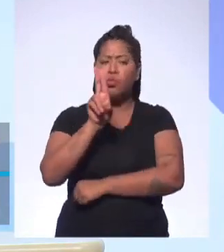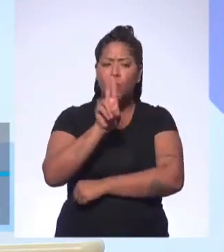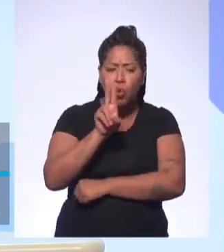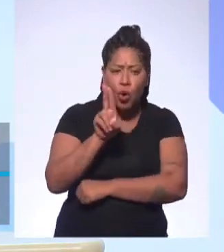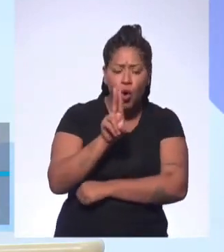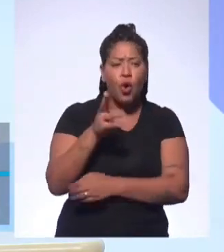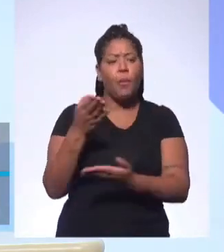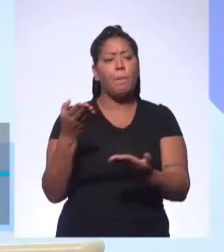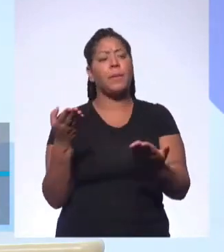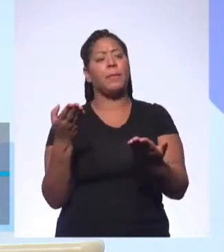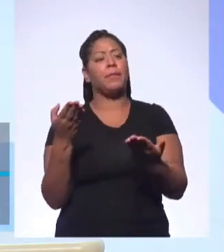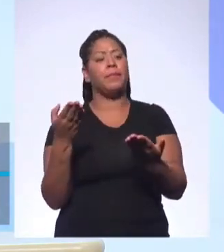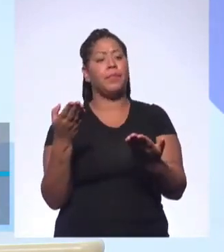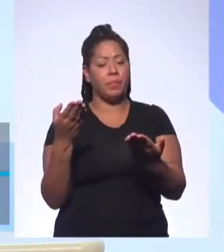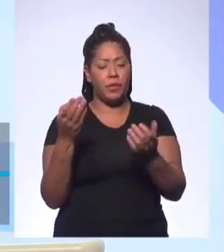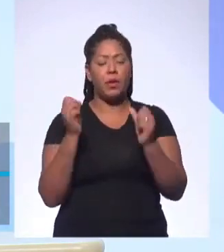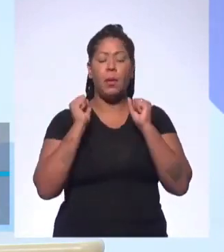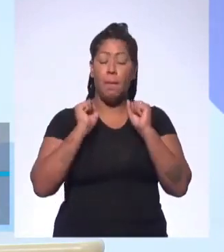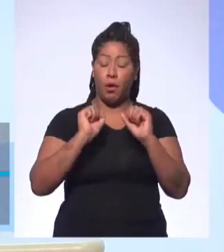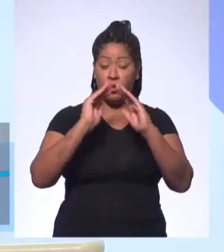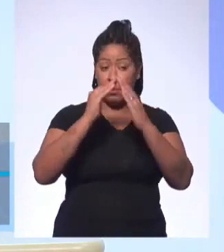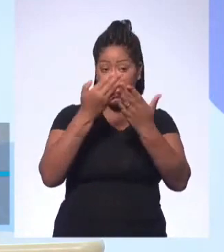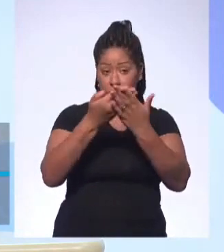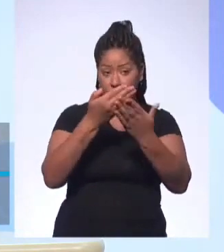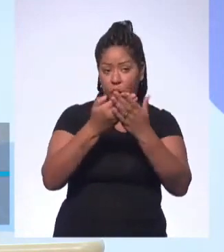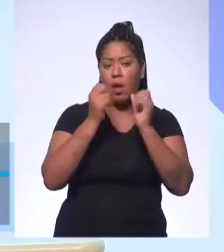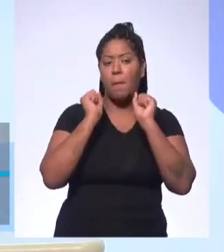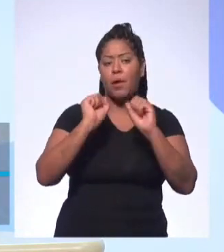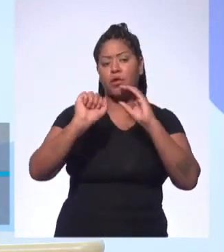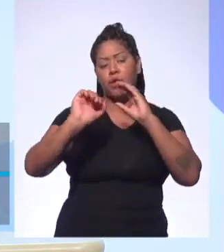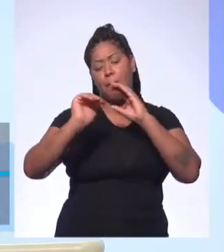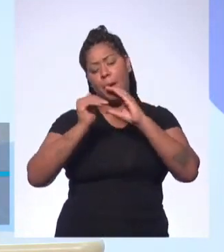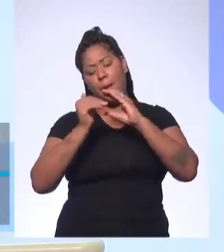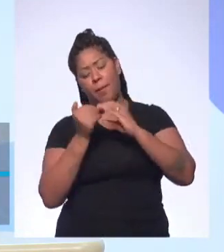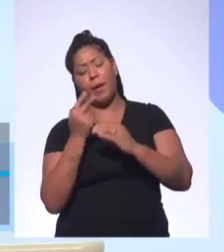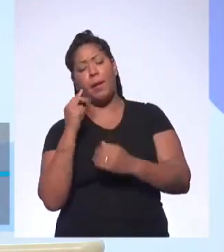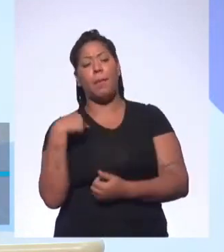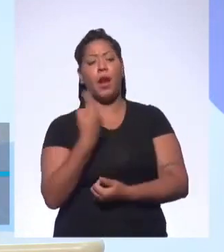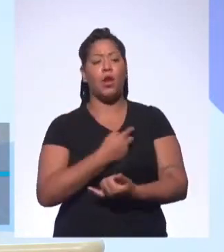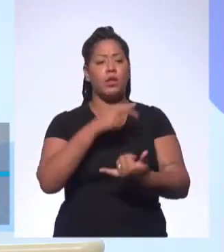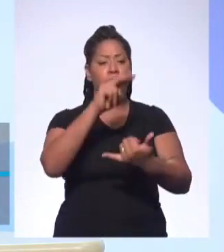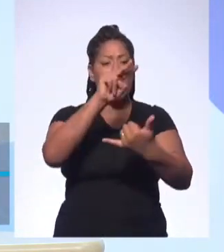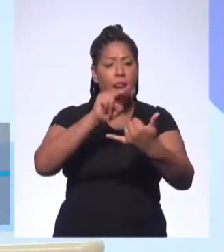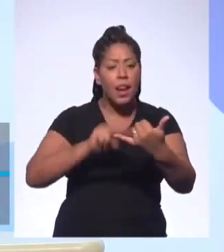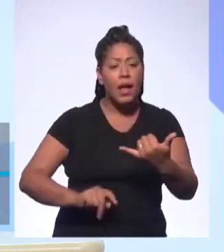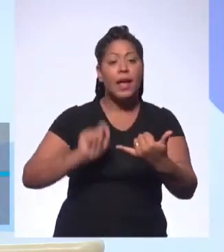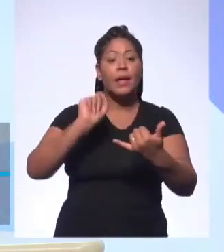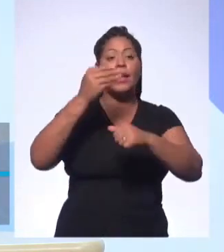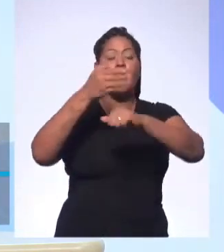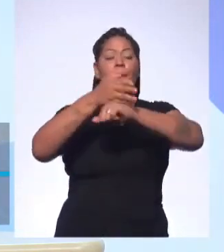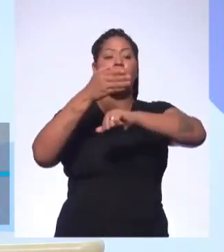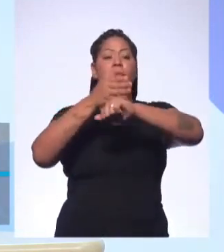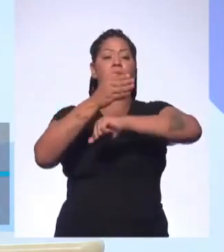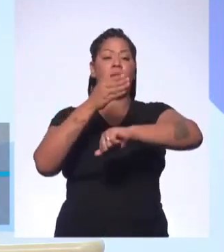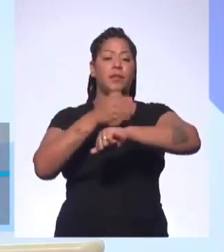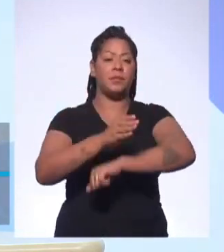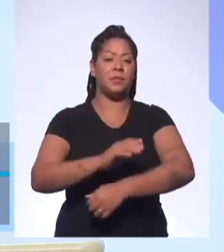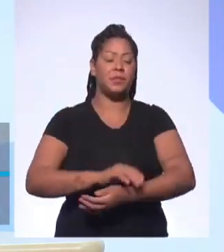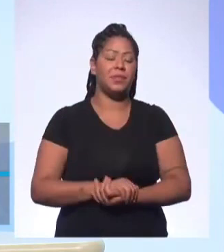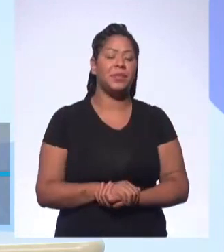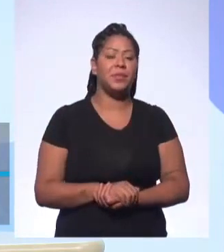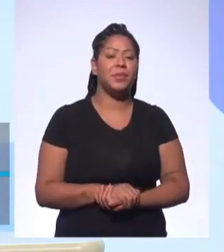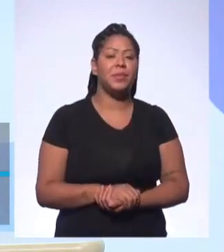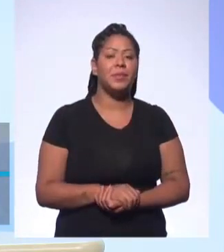escola que você representa e tudo mais, a gente espera poder ler aqui as participações que, porventura, ocorrerem.